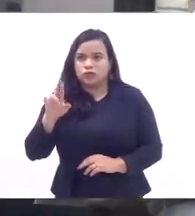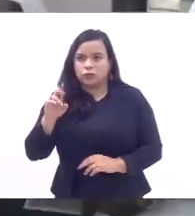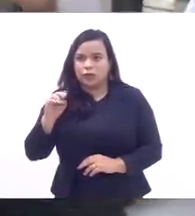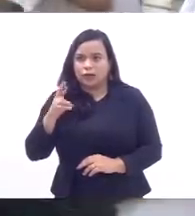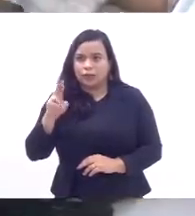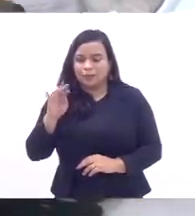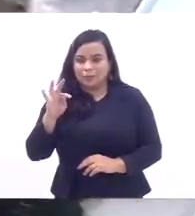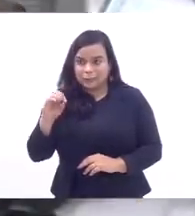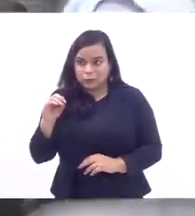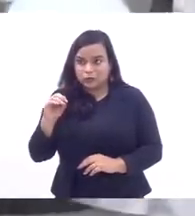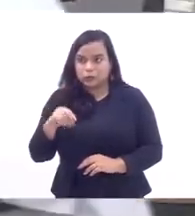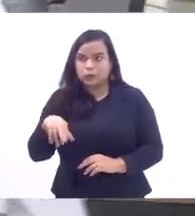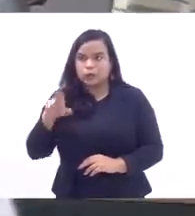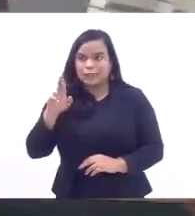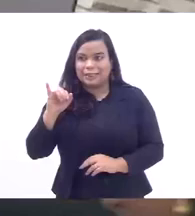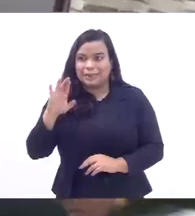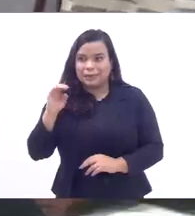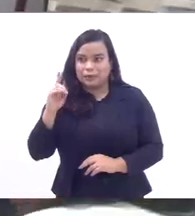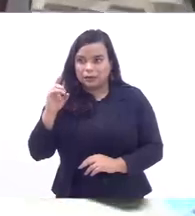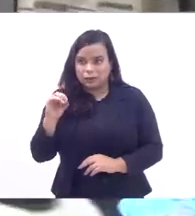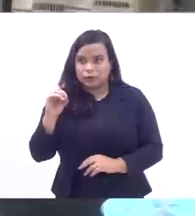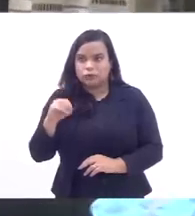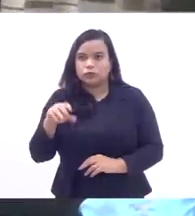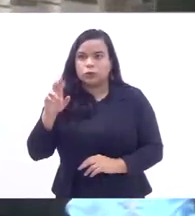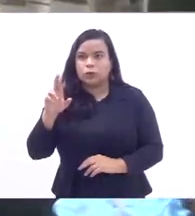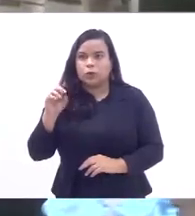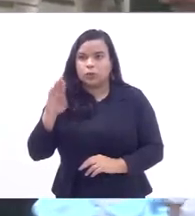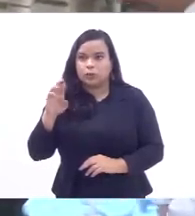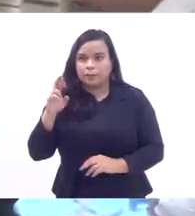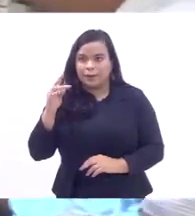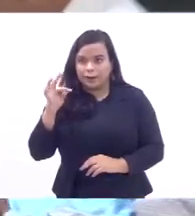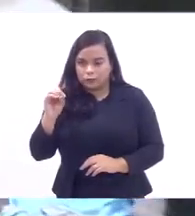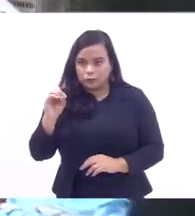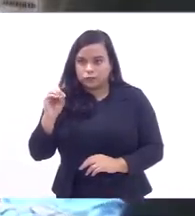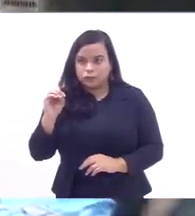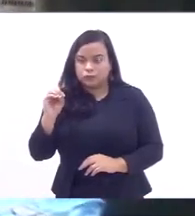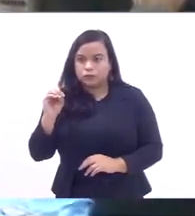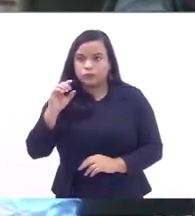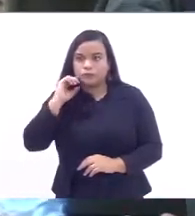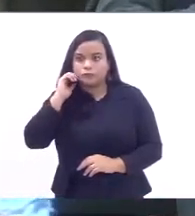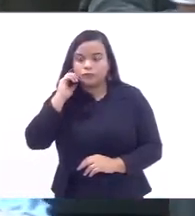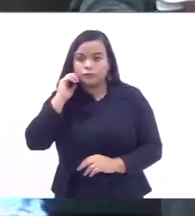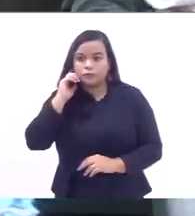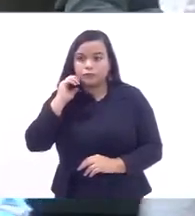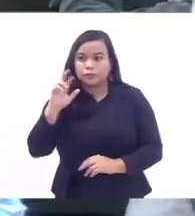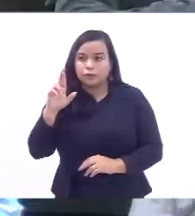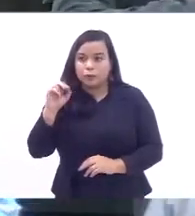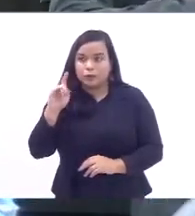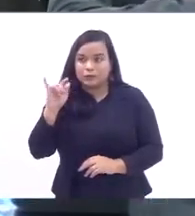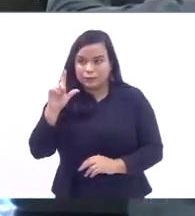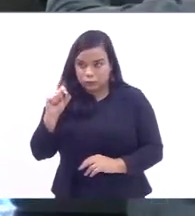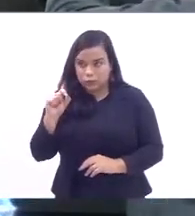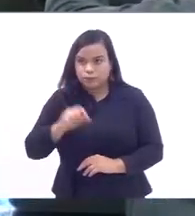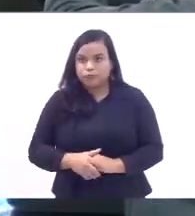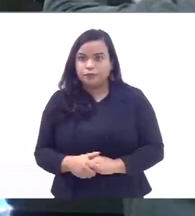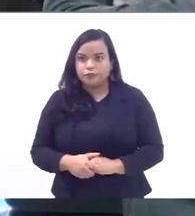Ricardo Alcântara, Roberto Cerqueira, Rodrigo